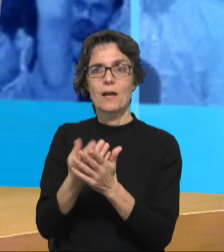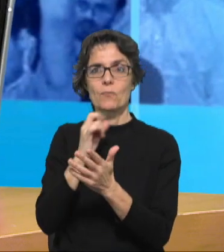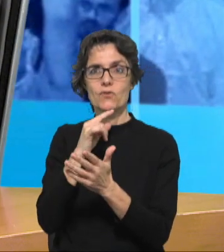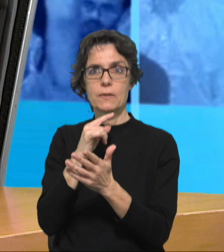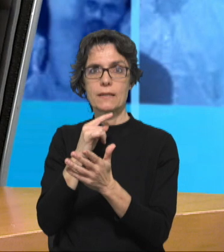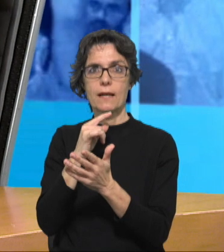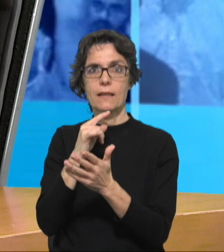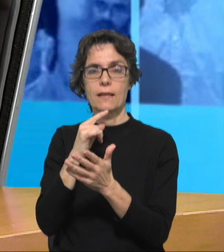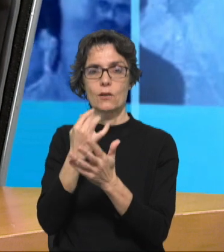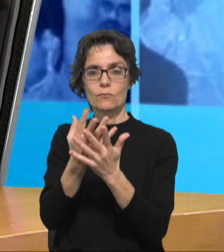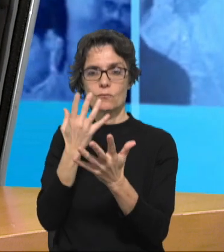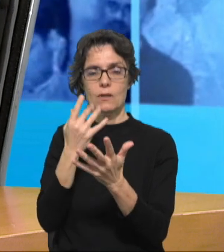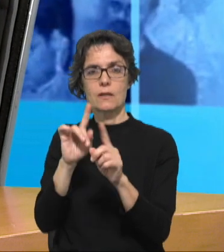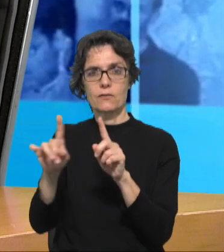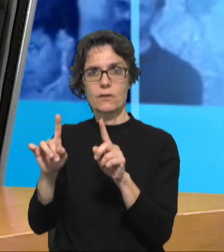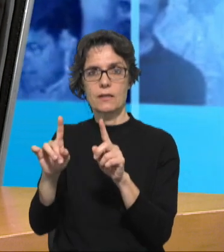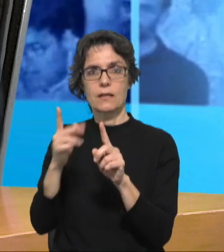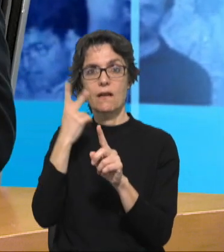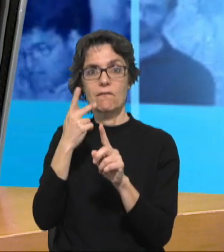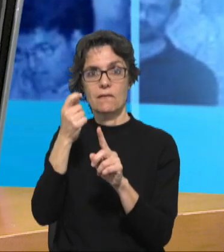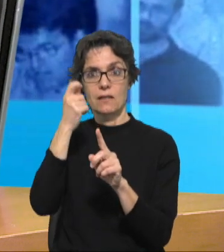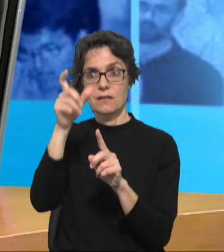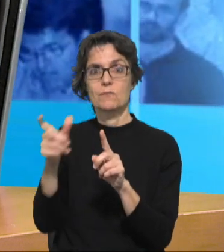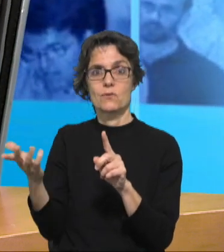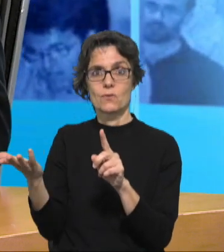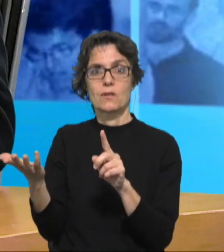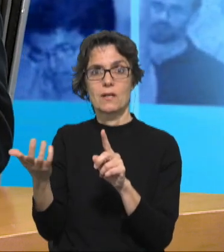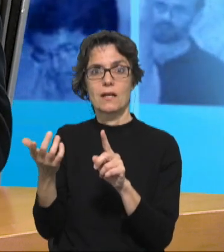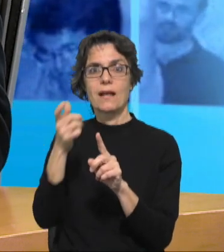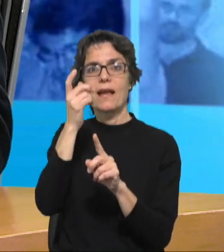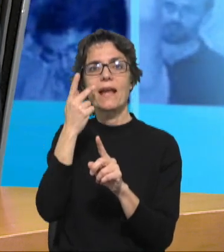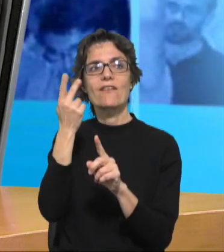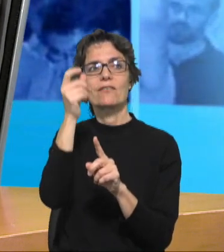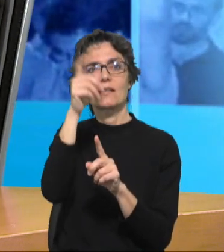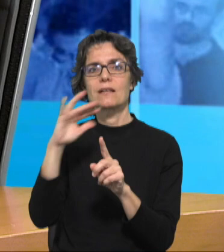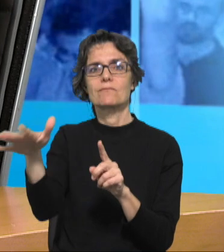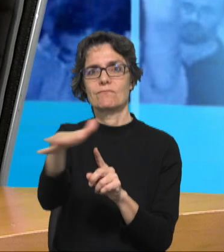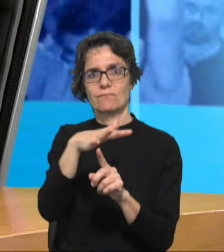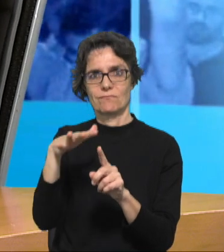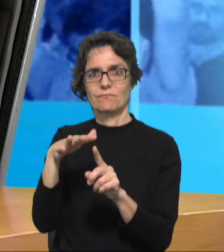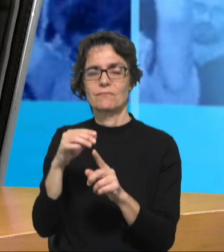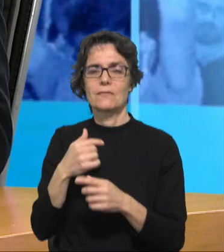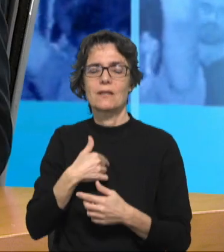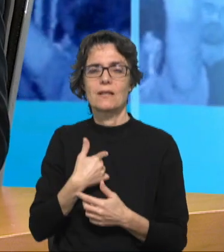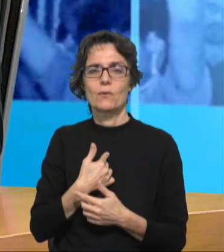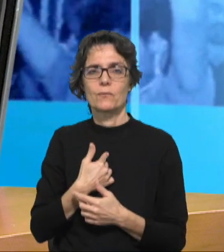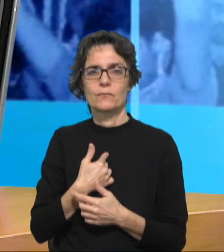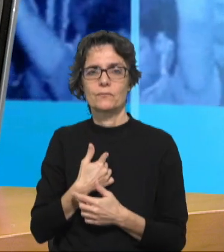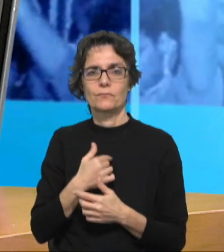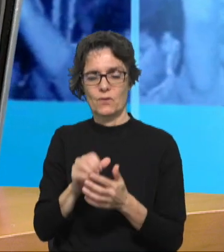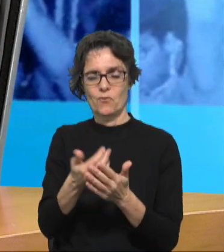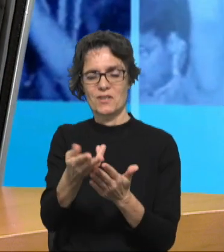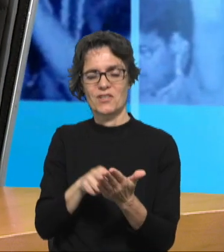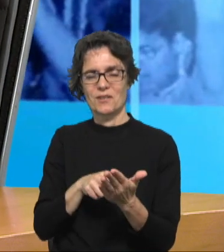outro brilho e outros valores à vida humana, não é? Portanto, se calhar eu pensava um pouco neste Evangelho, não